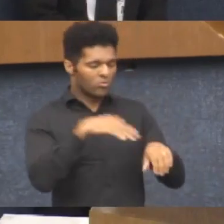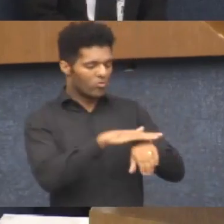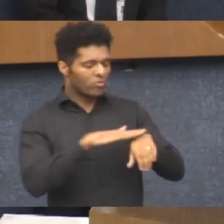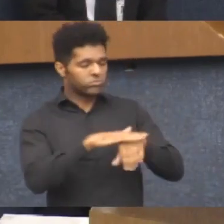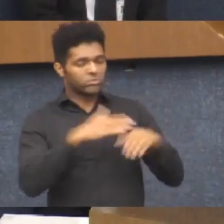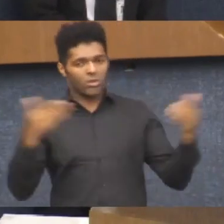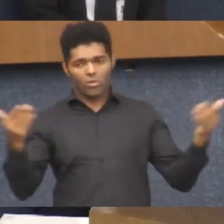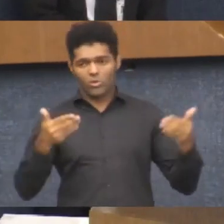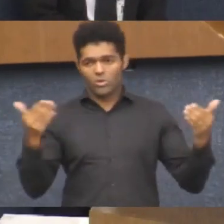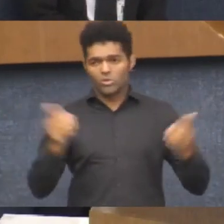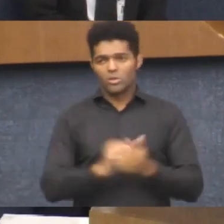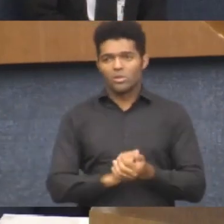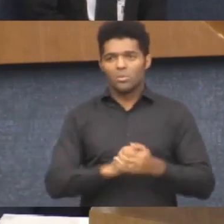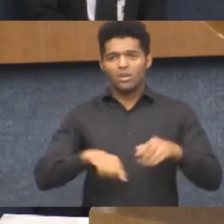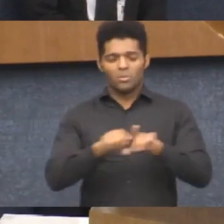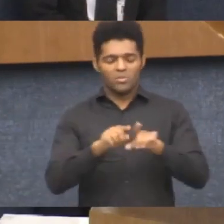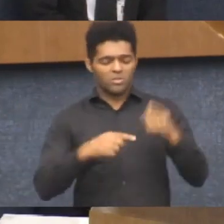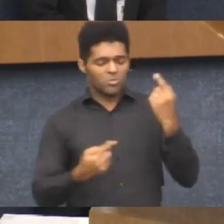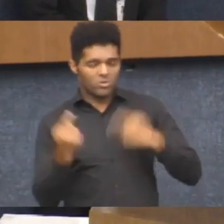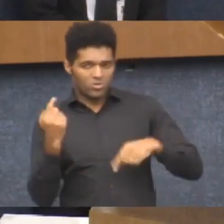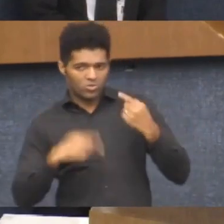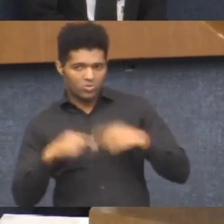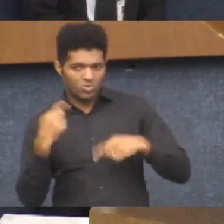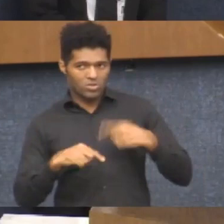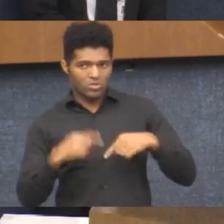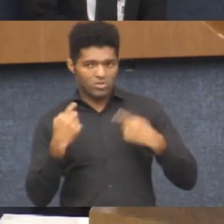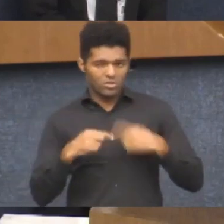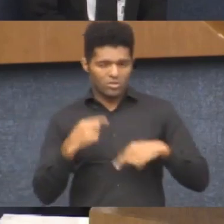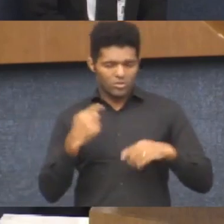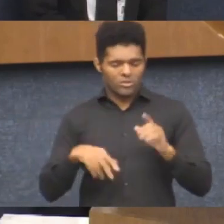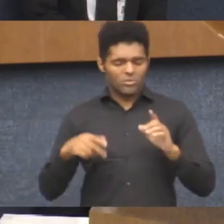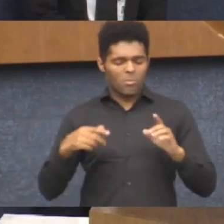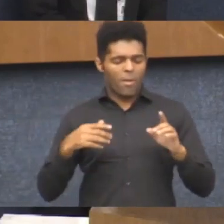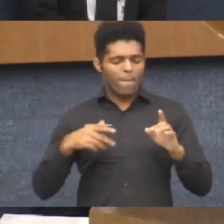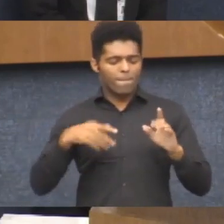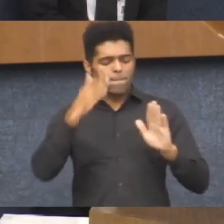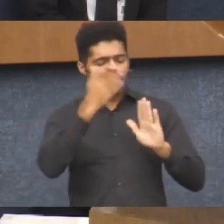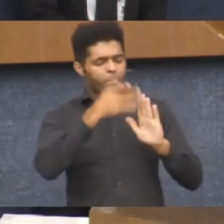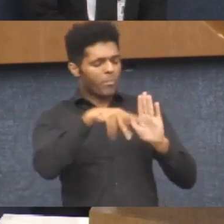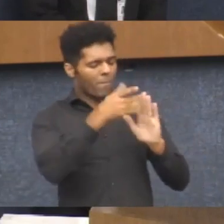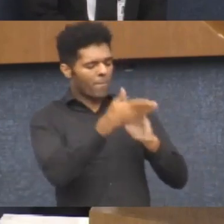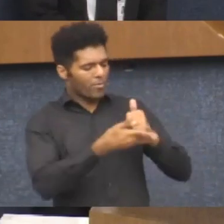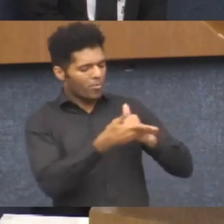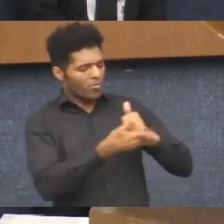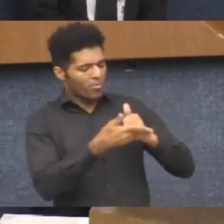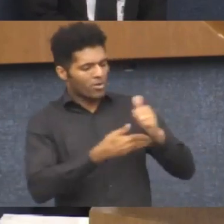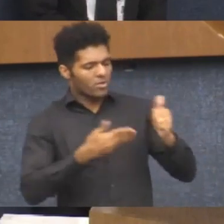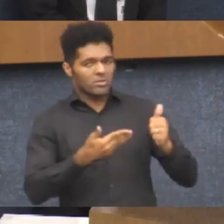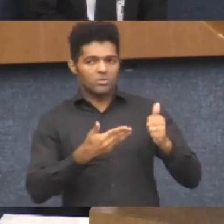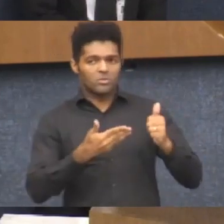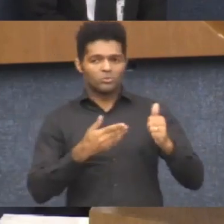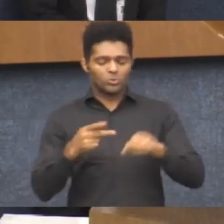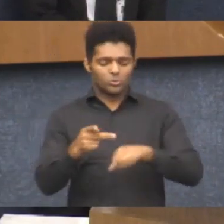discussão nesse nível de política baseada ou informada por evidências, né, para a gente trazer substâncias